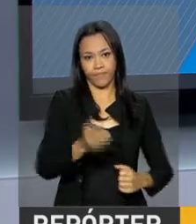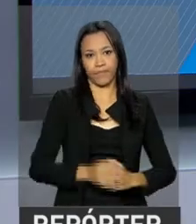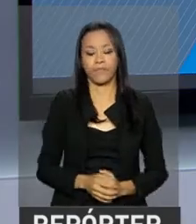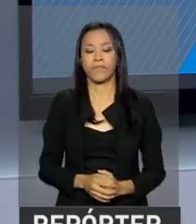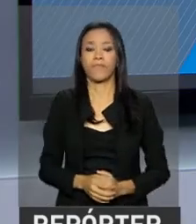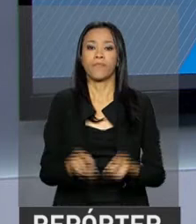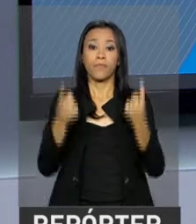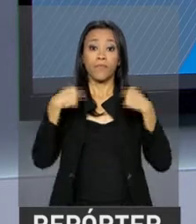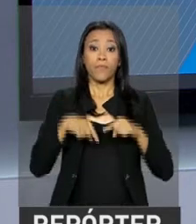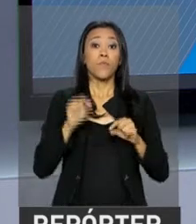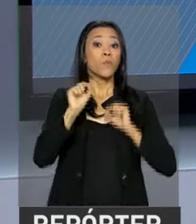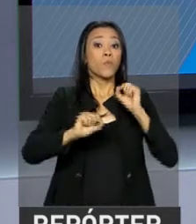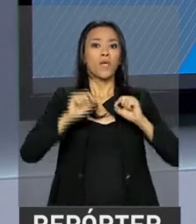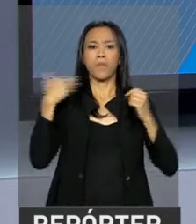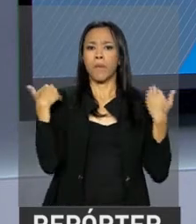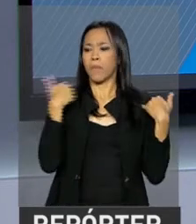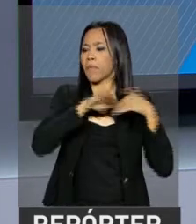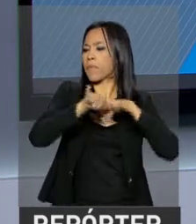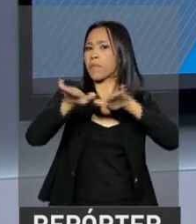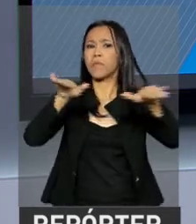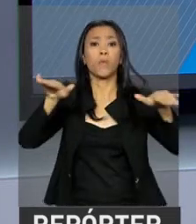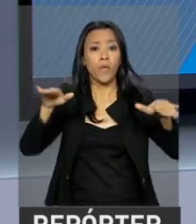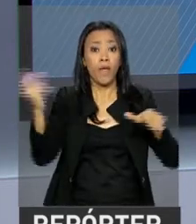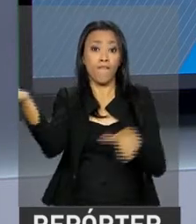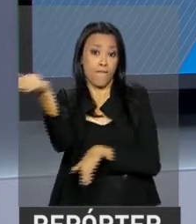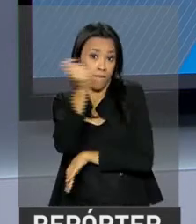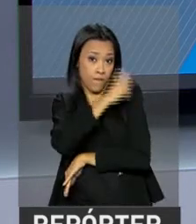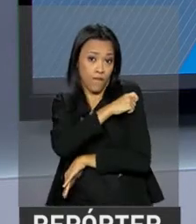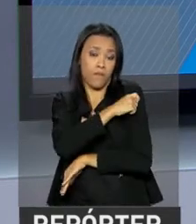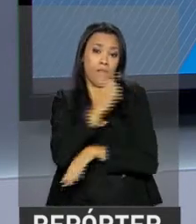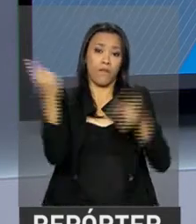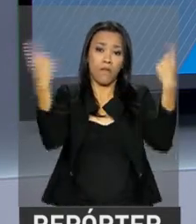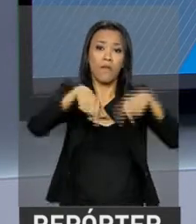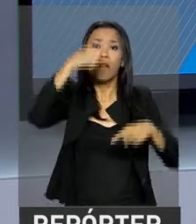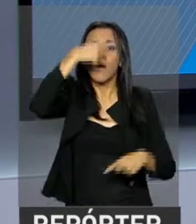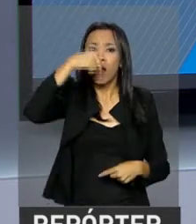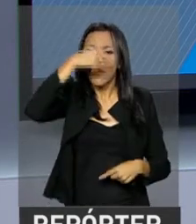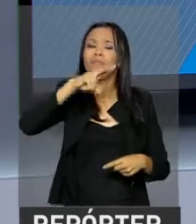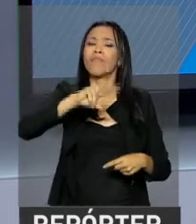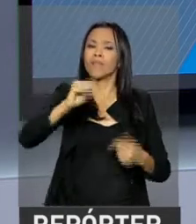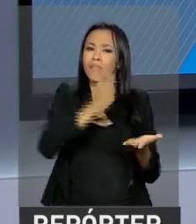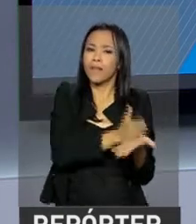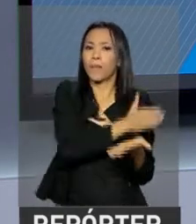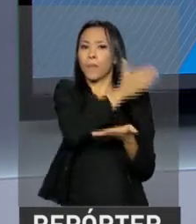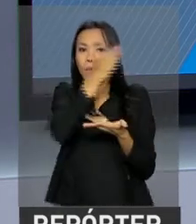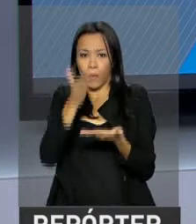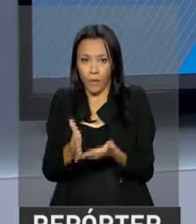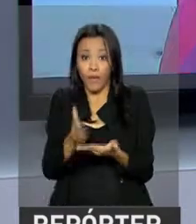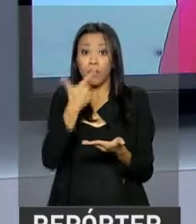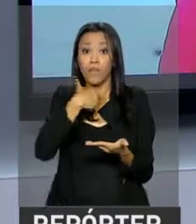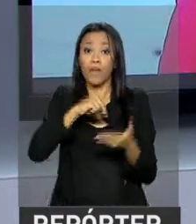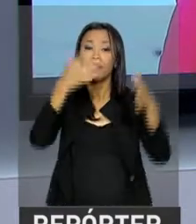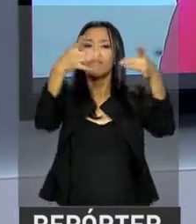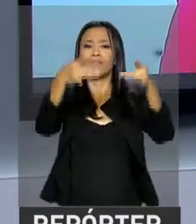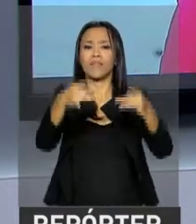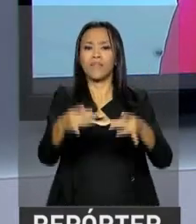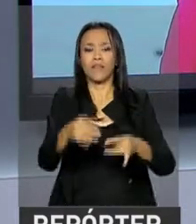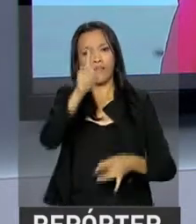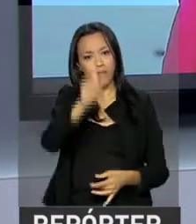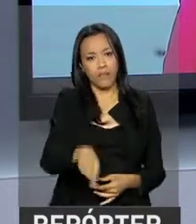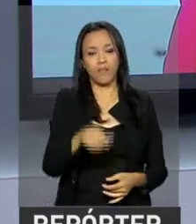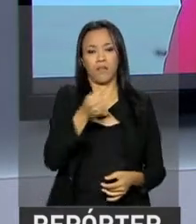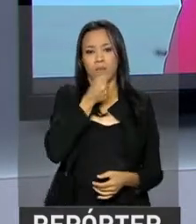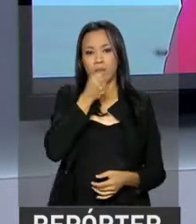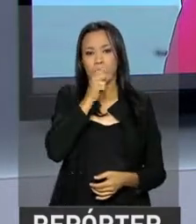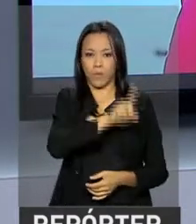ea campanha de vacinação contra a gripe vai ser prorrogada quem traz os detalhes ao vivo pra gente é a repórter